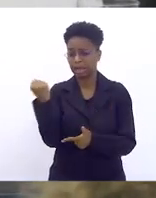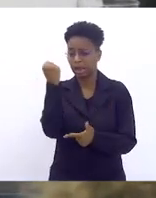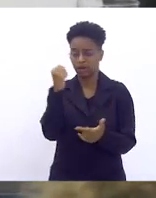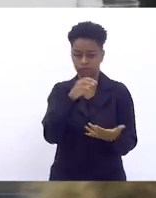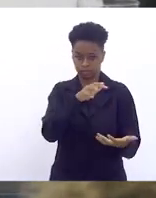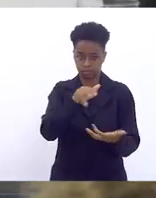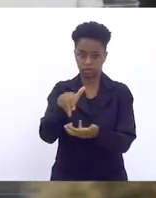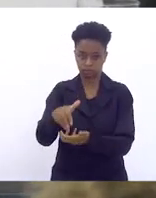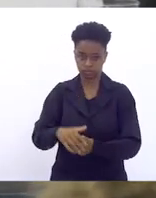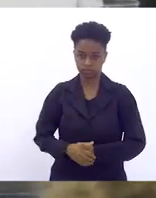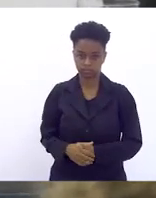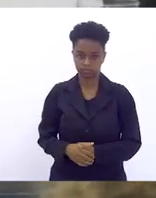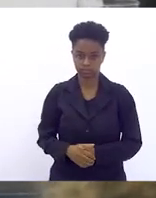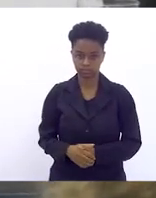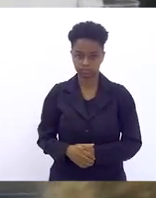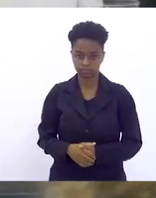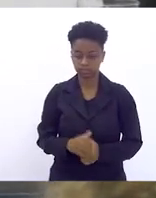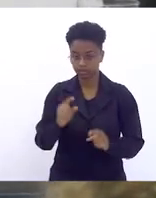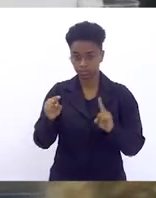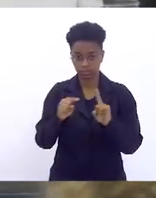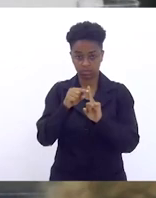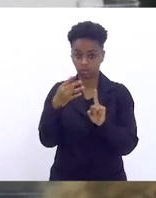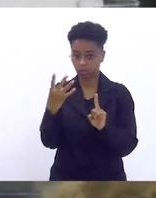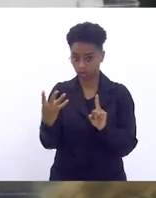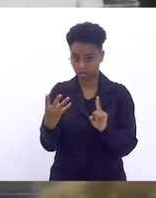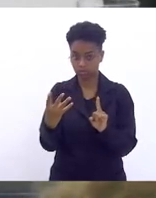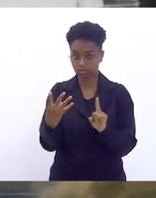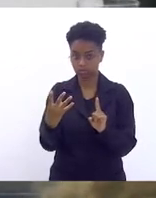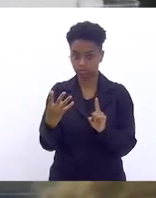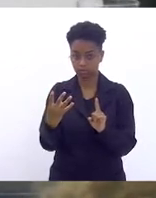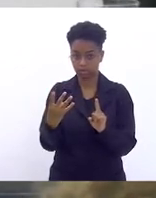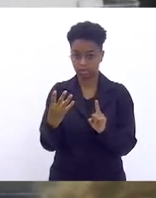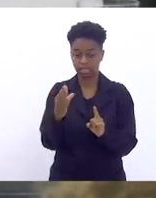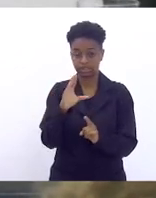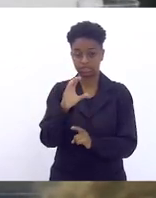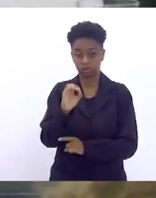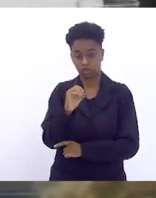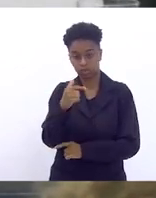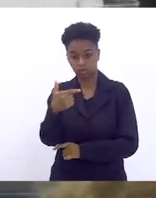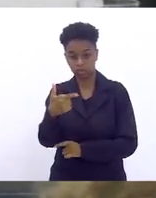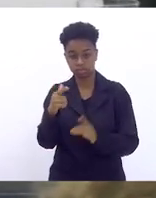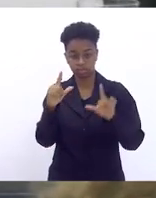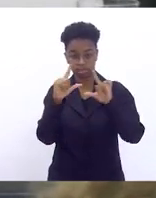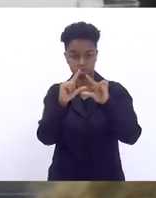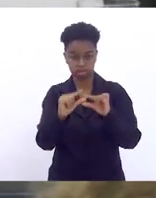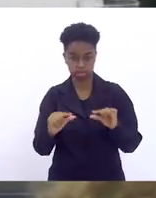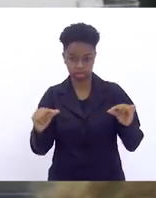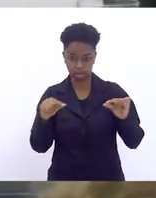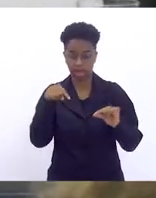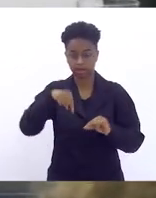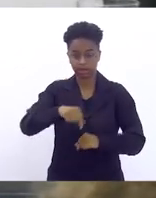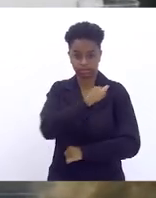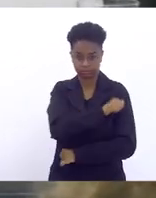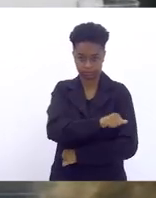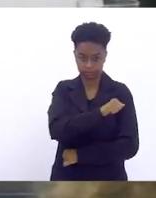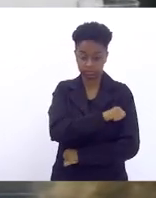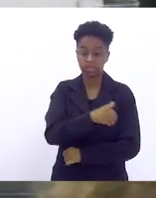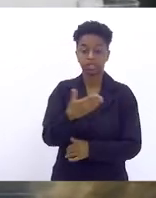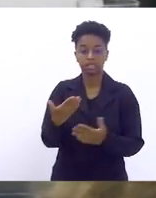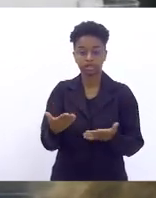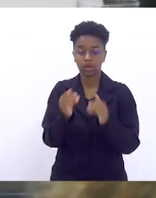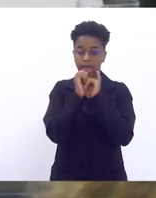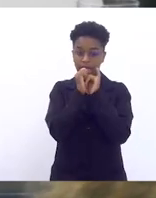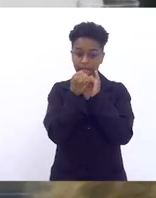mundo Missão 4 a descarbonização do Estado do Rio de Janeiro né então a descarbonização de fonte de